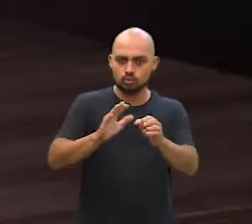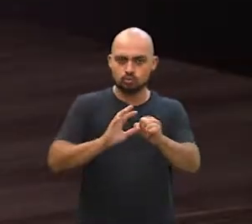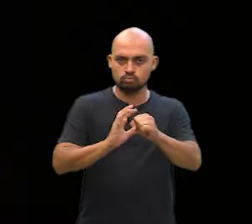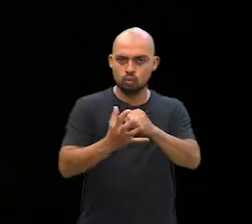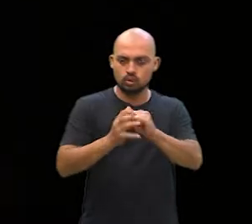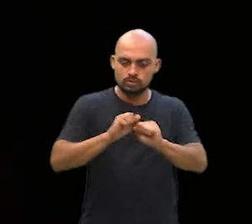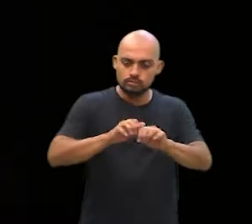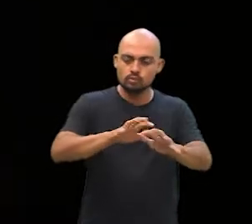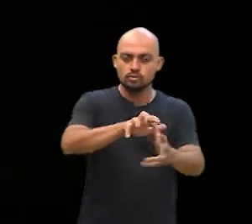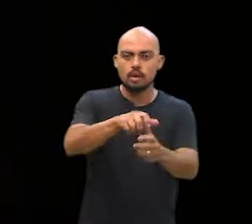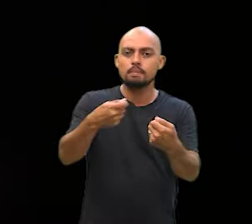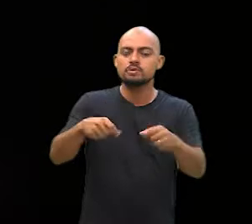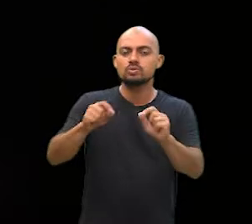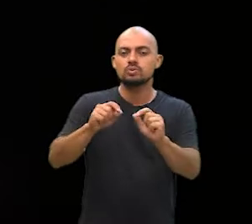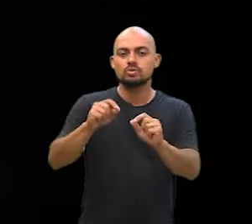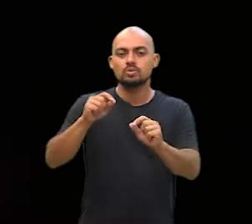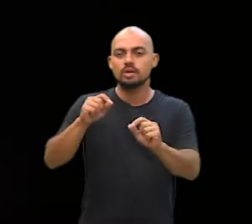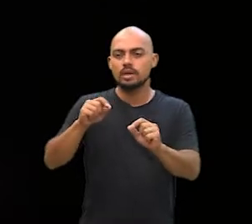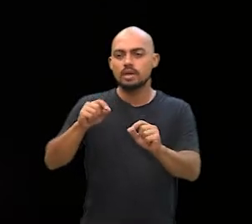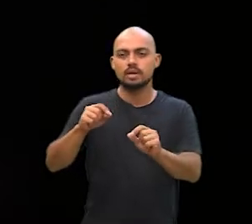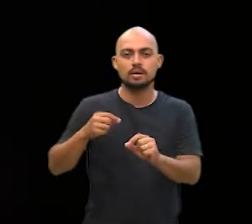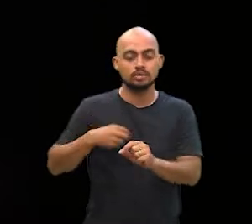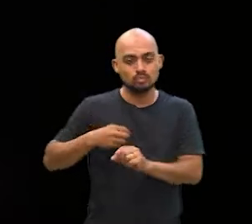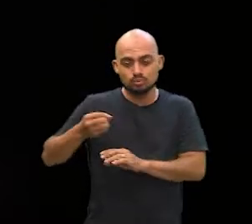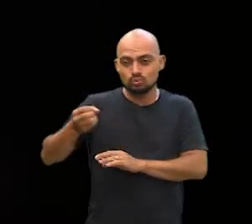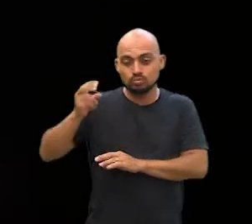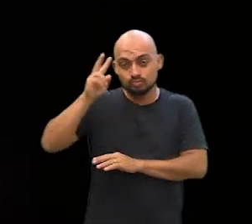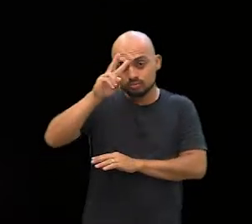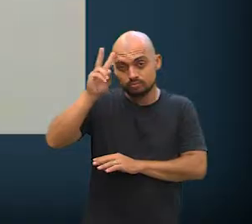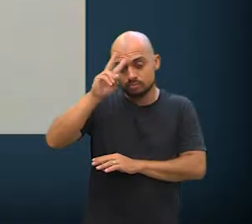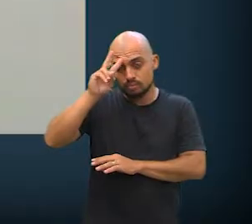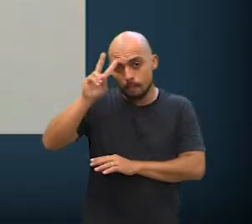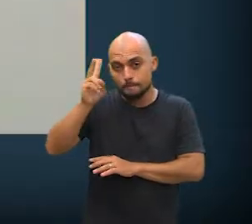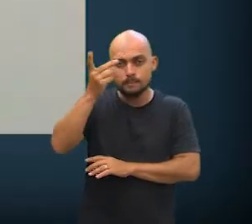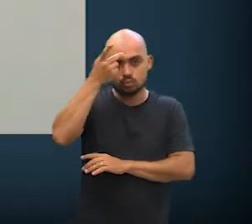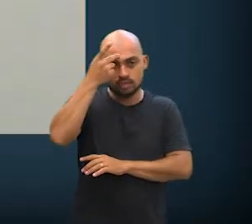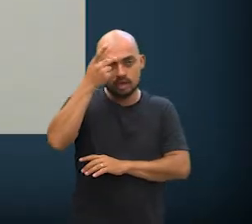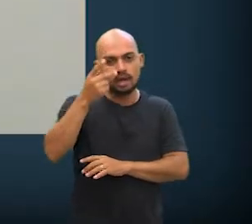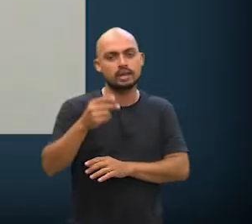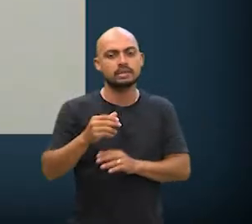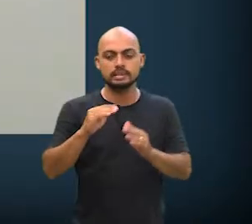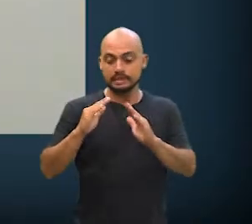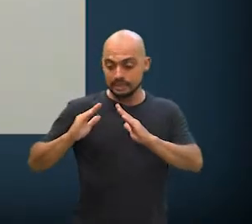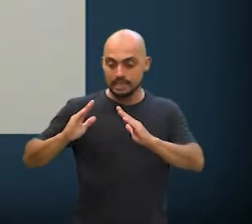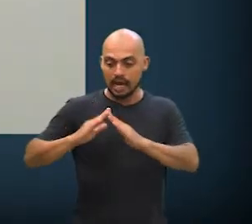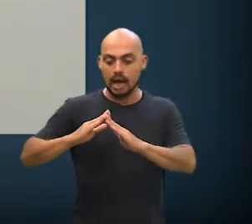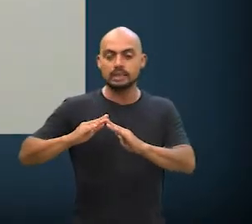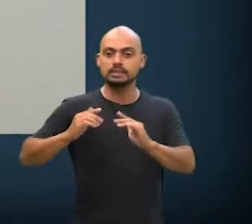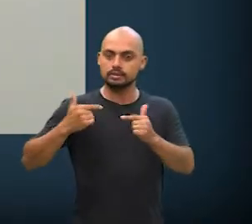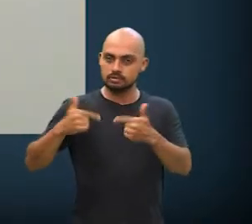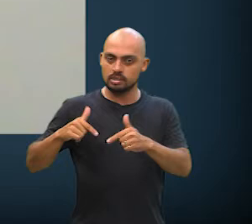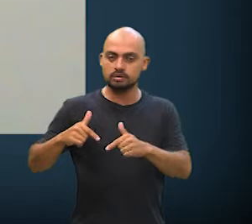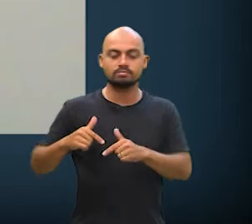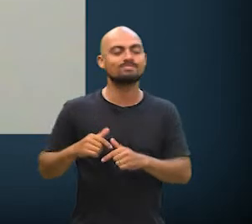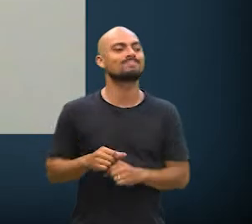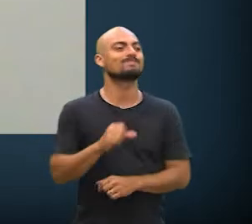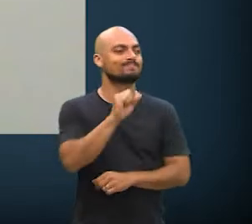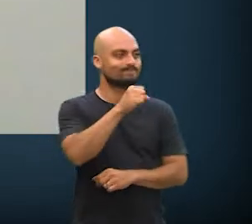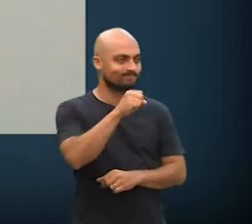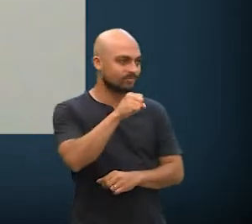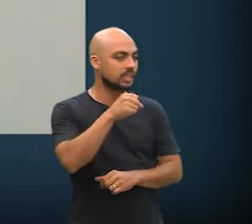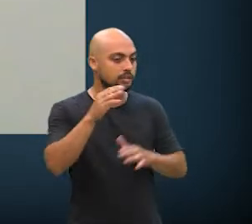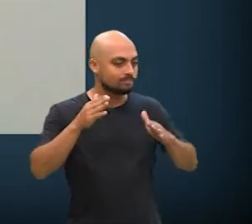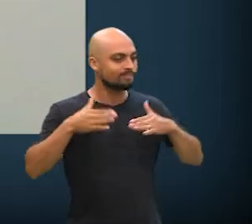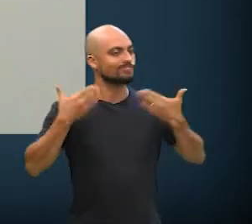tiveram que se reinventar, fazer o home office. Pois é, a gente teve essa surpresa no meio do caminho,